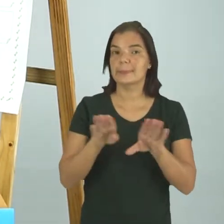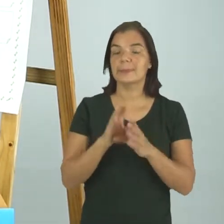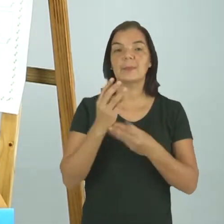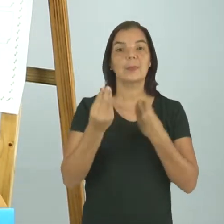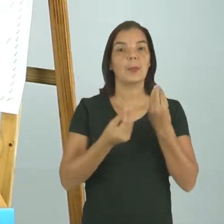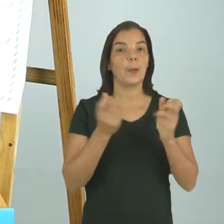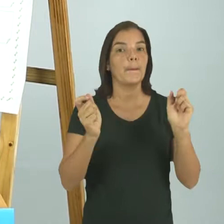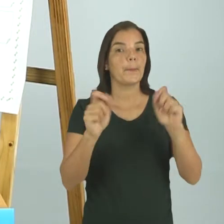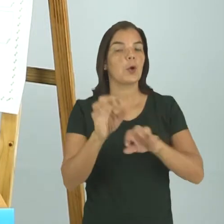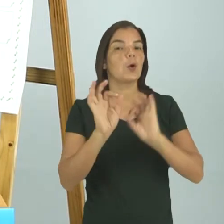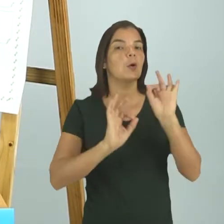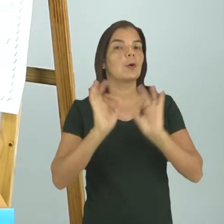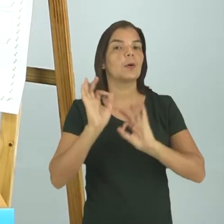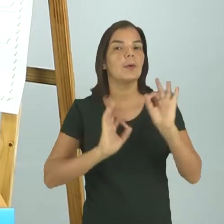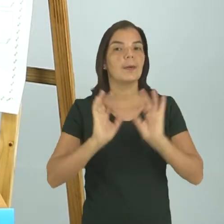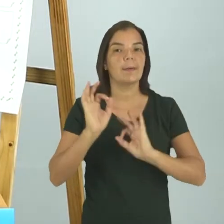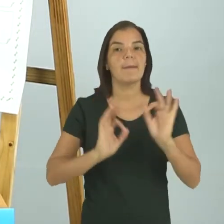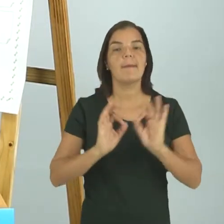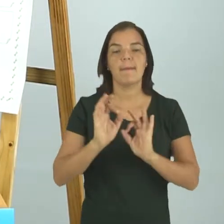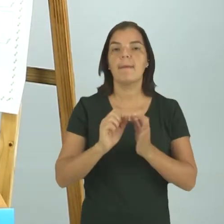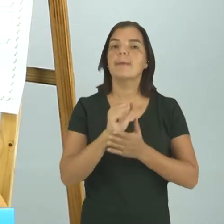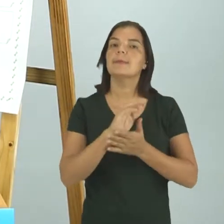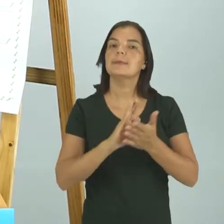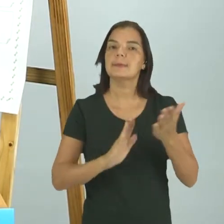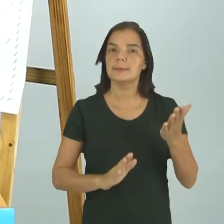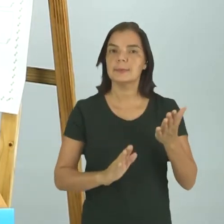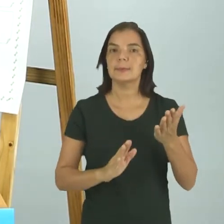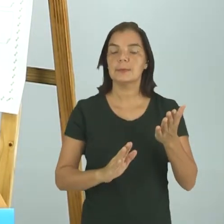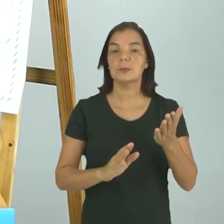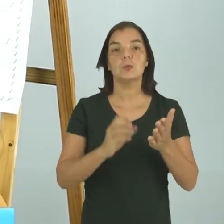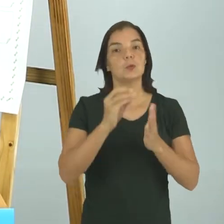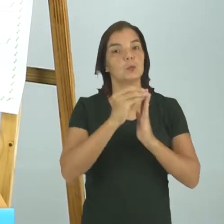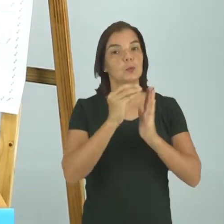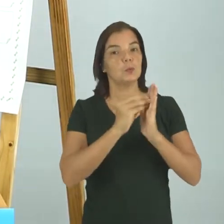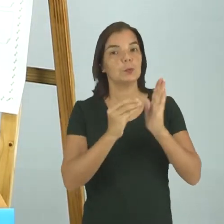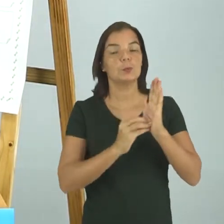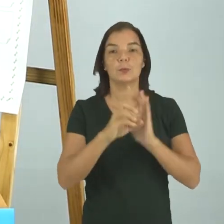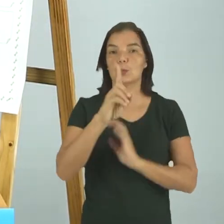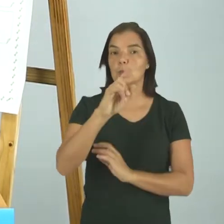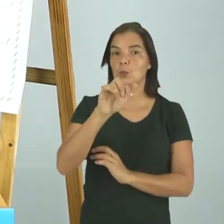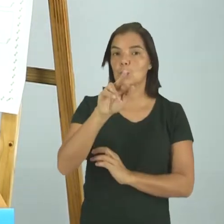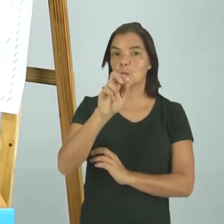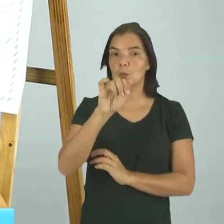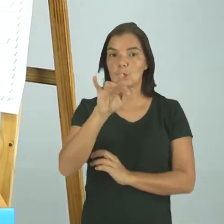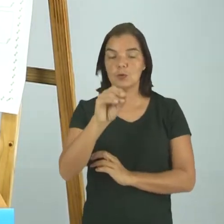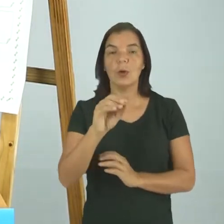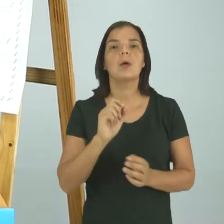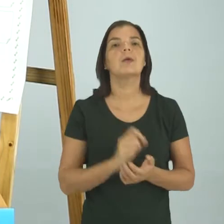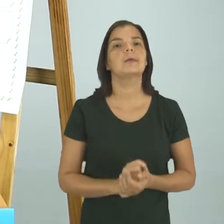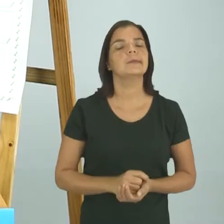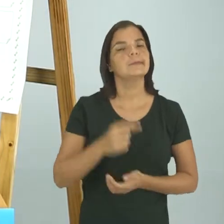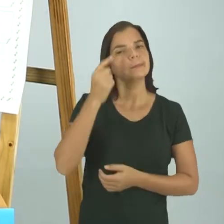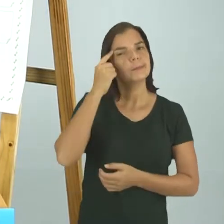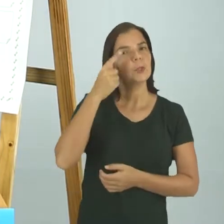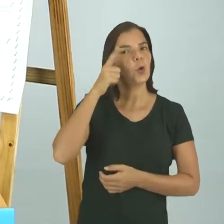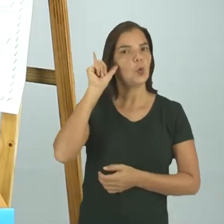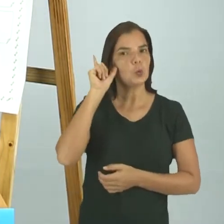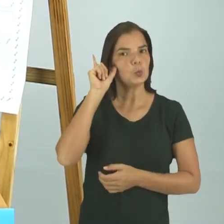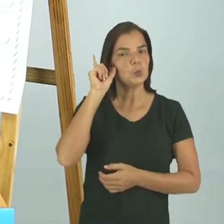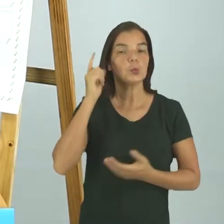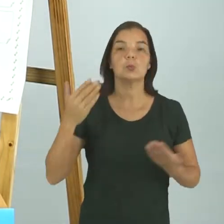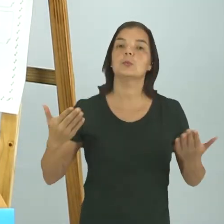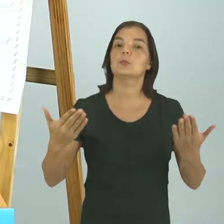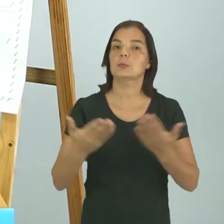nós podemos organizar essas atividades num diário, pensando no ontem,